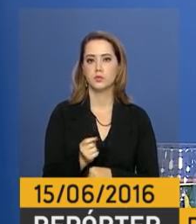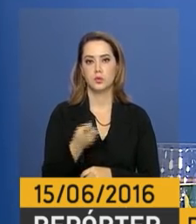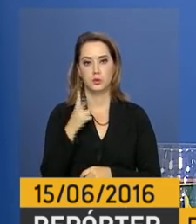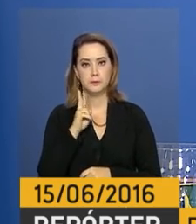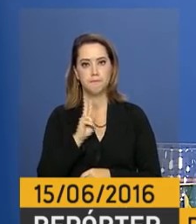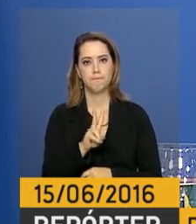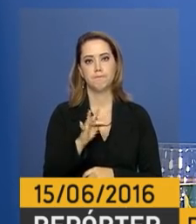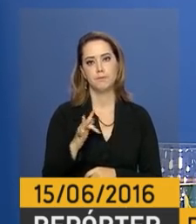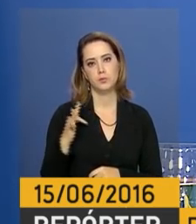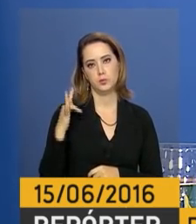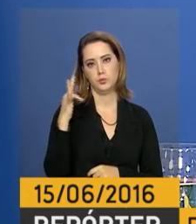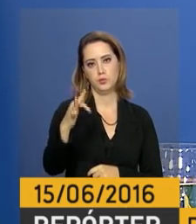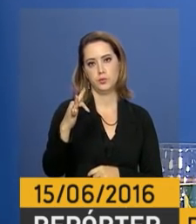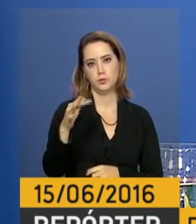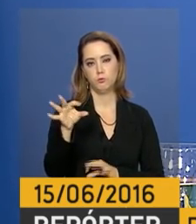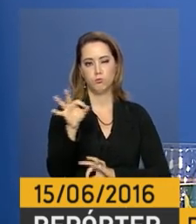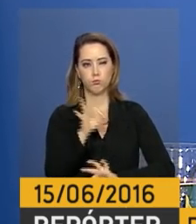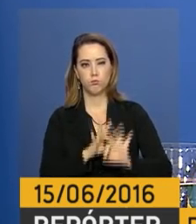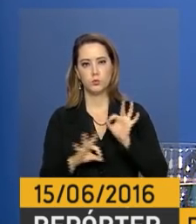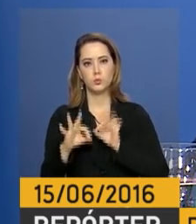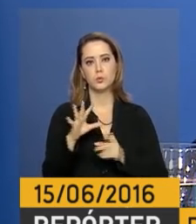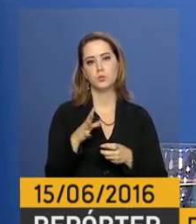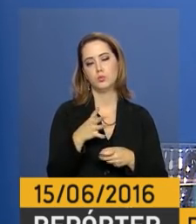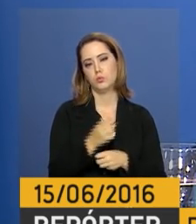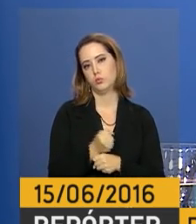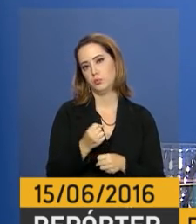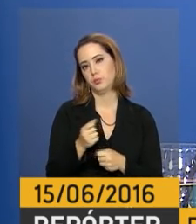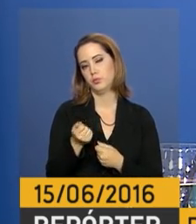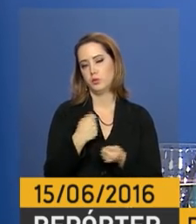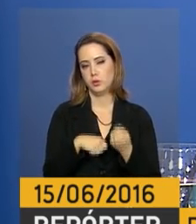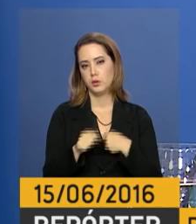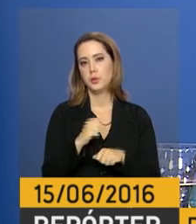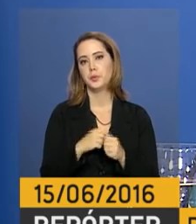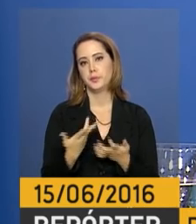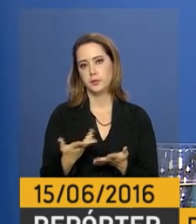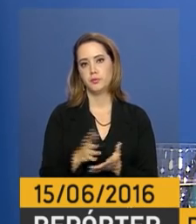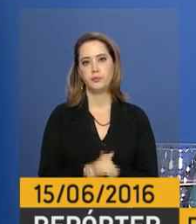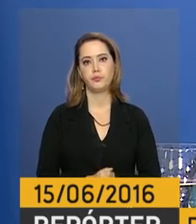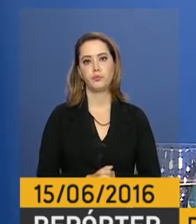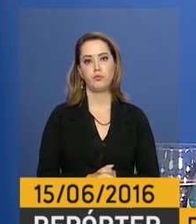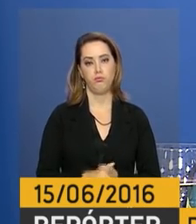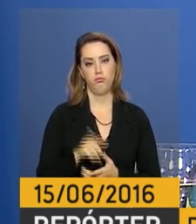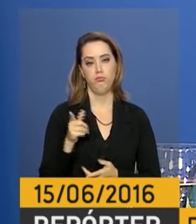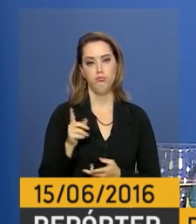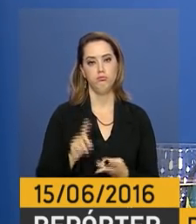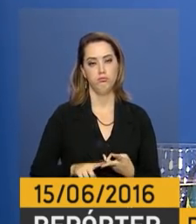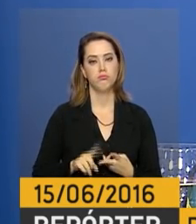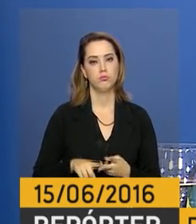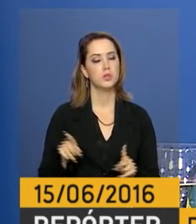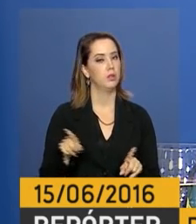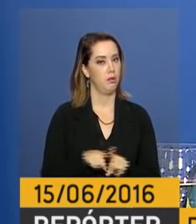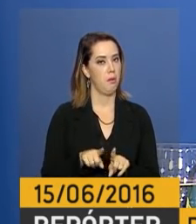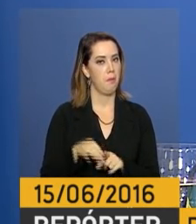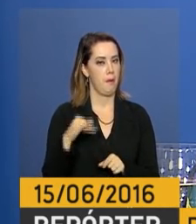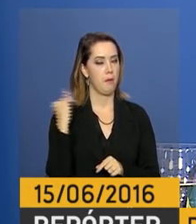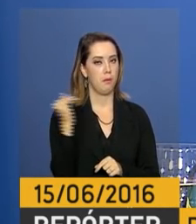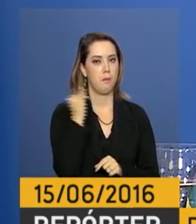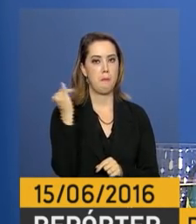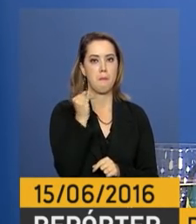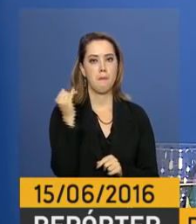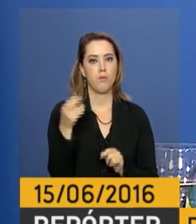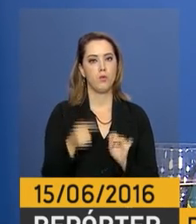prevendo, não é? O um outro aspecto muito importante a ser